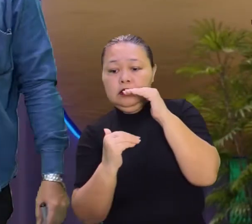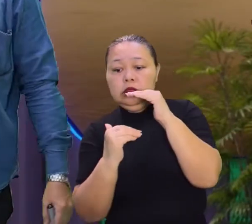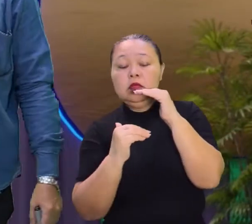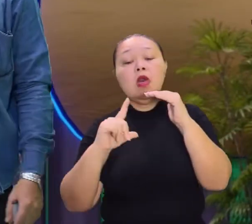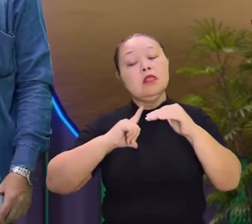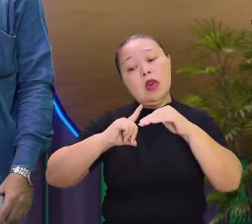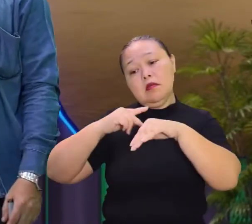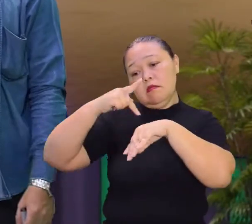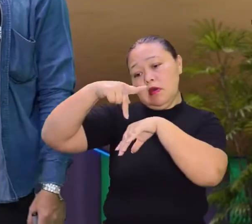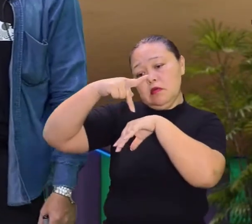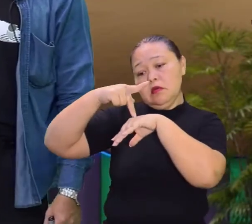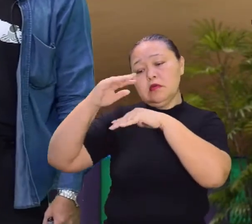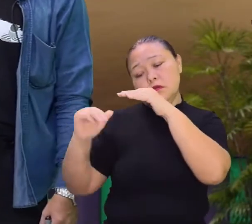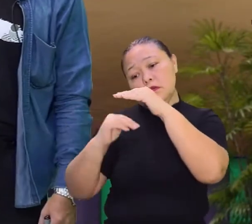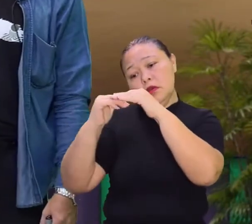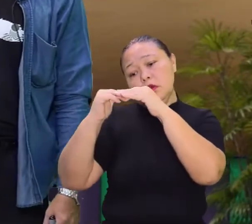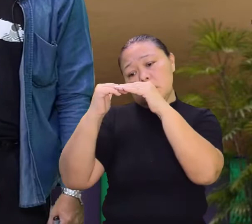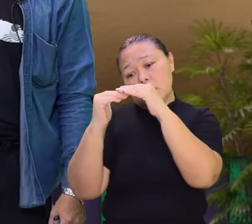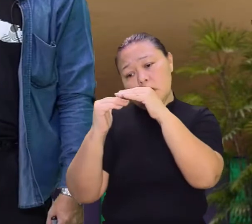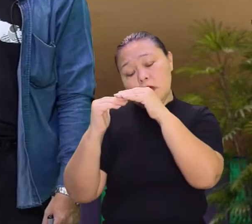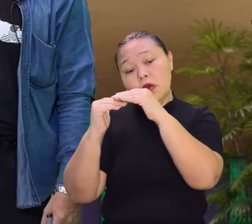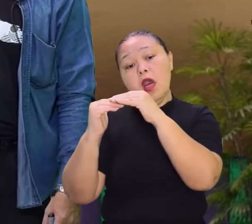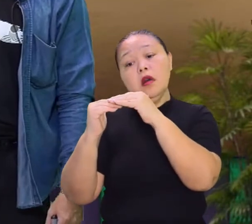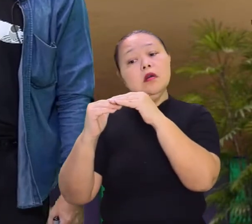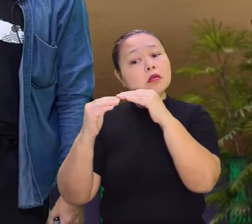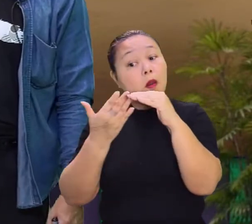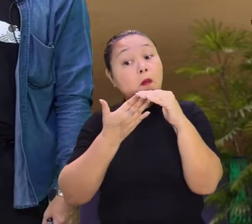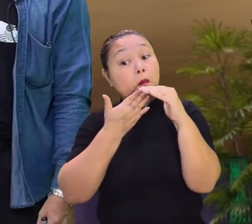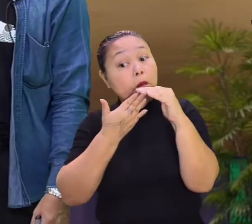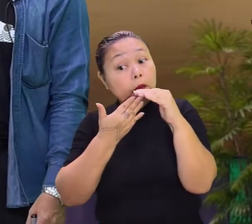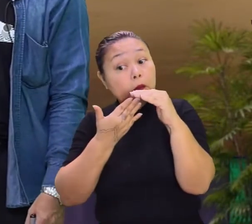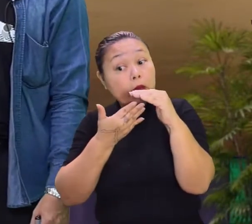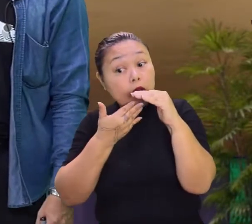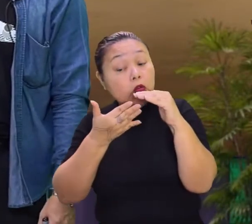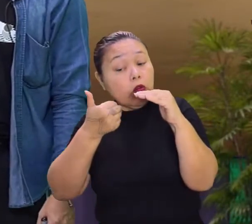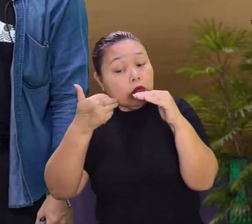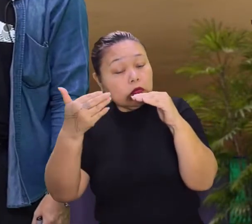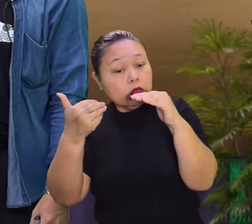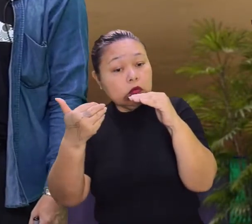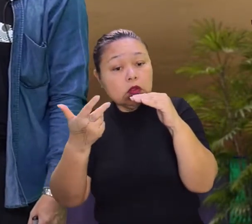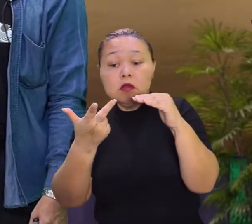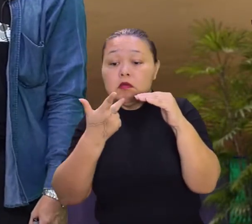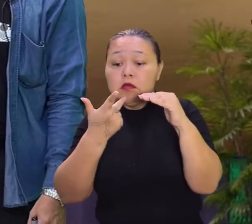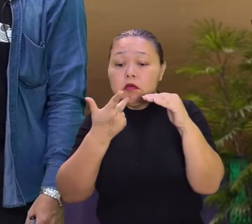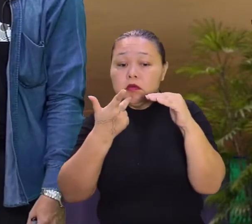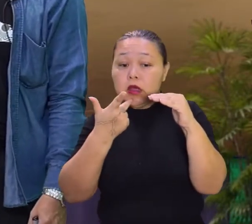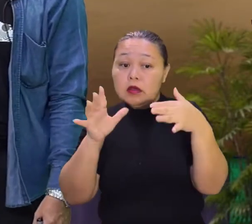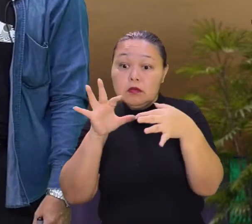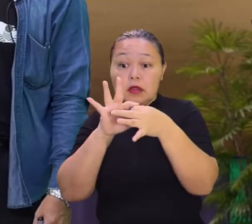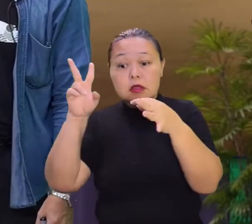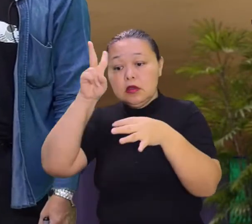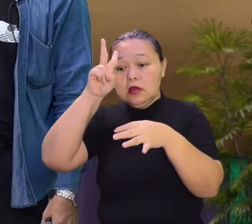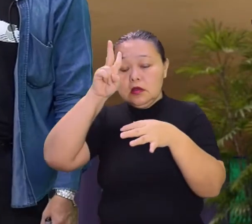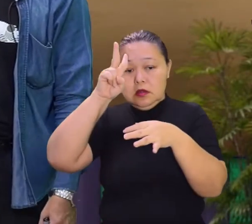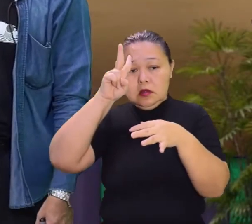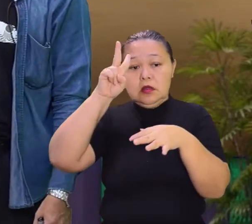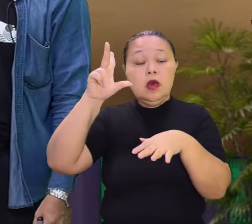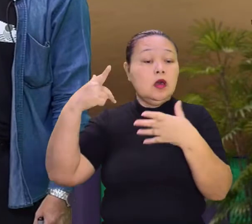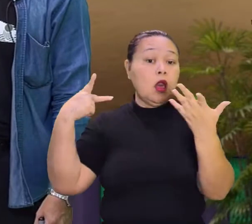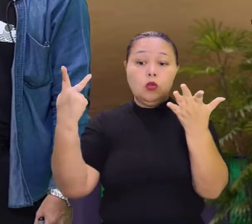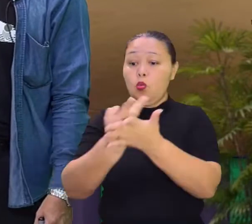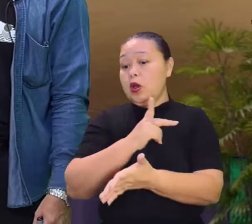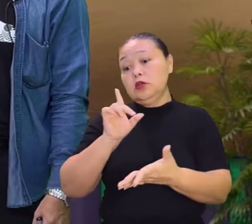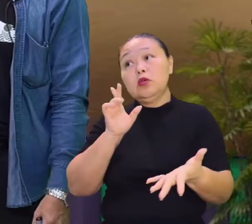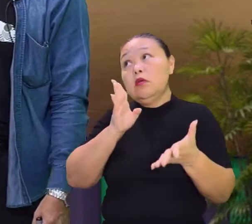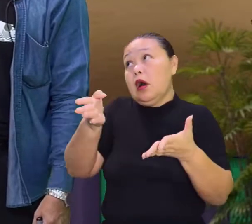tem países hoje que são subdesenvolvidos, que estão um pouquinho melhor, que a gente também não pode só se prender na questão histórica, né? Exatamente. Que não é só a